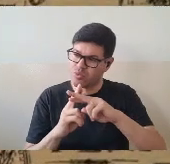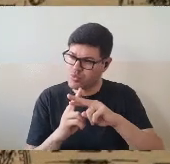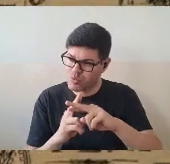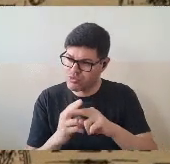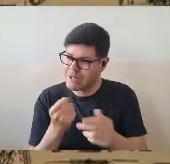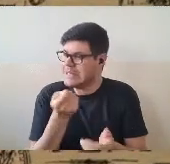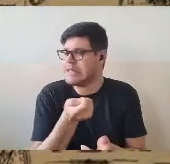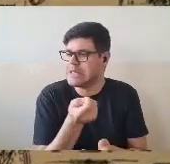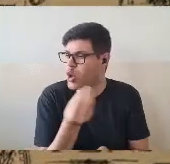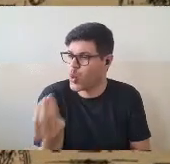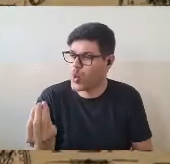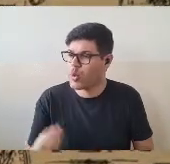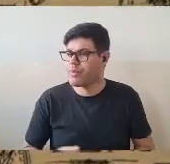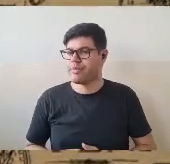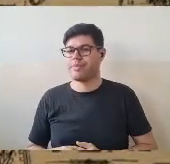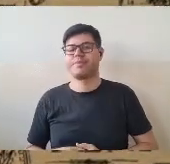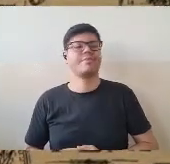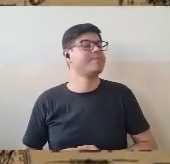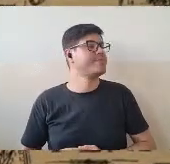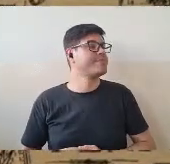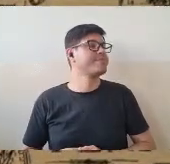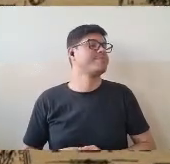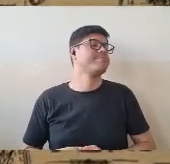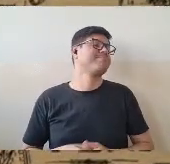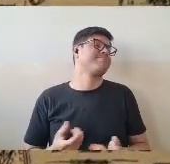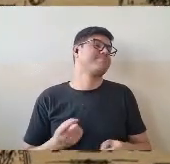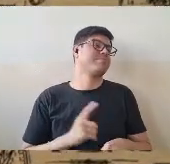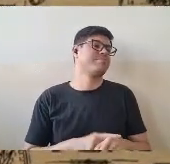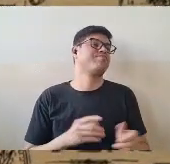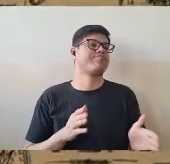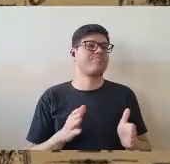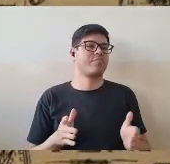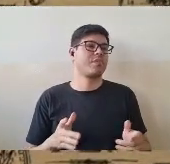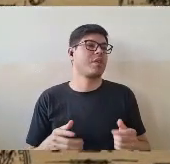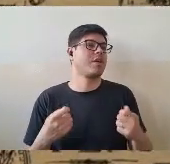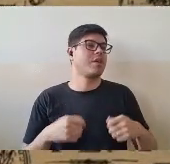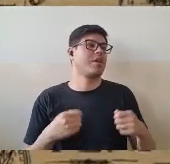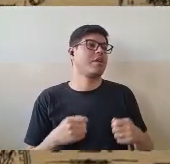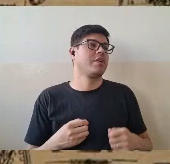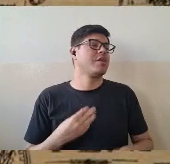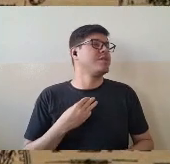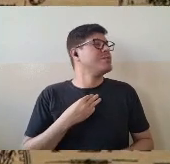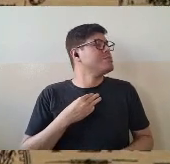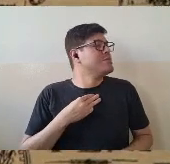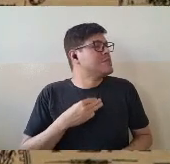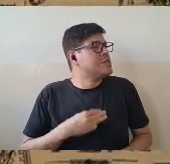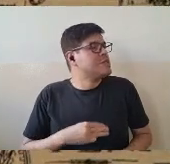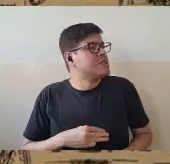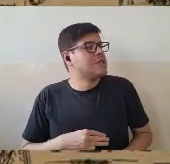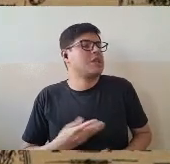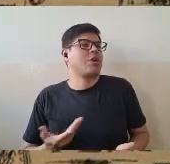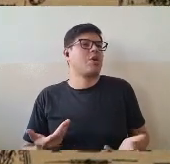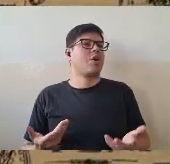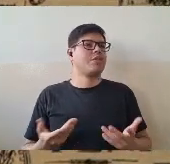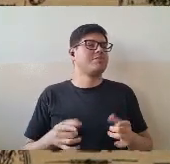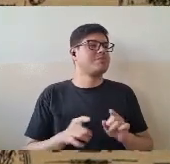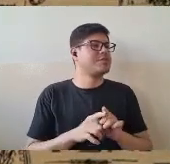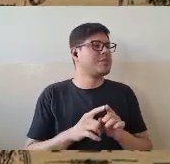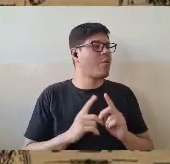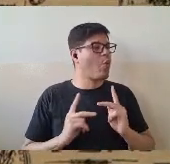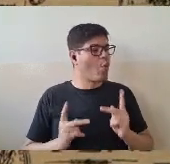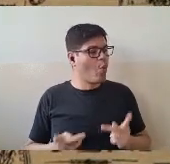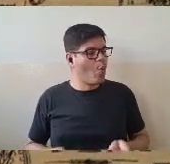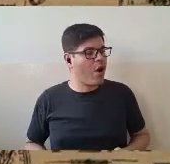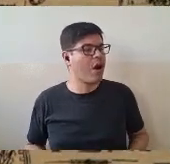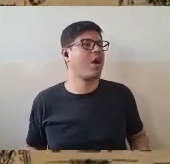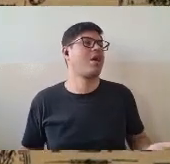o lado da misericórdia, entendeu? O lado do ser humano, você está entendendo? digamos, por exemplo, uma criptorquidia, que